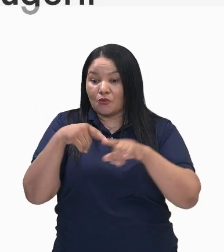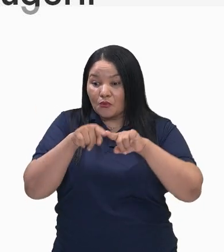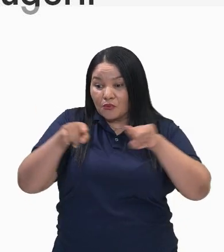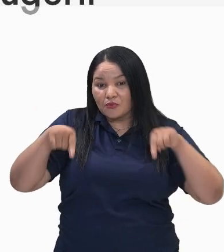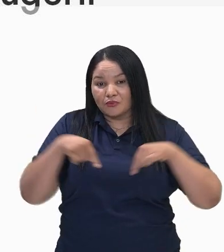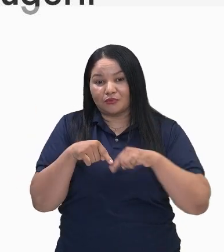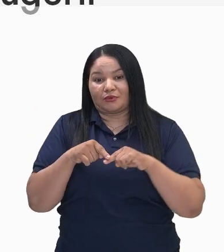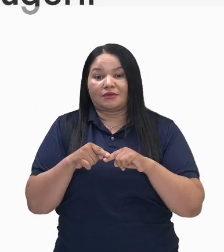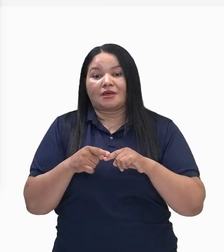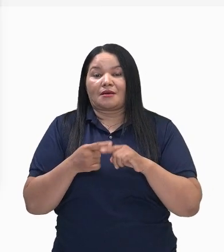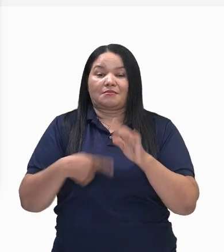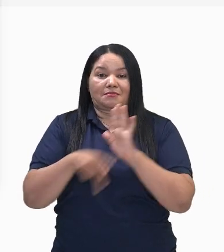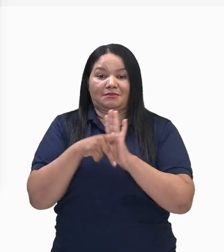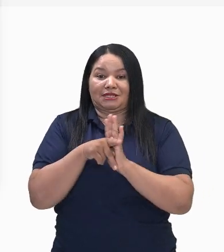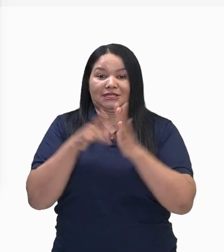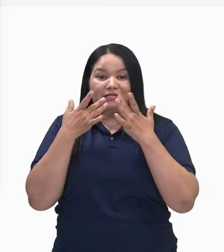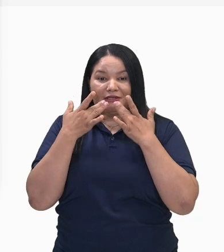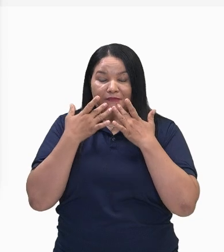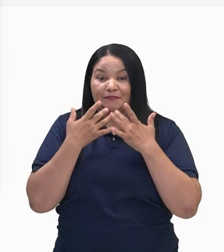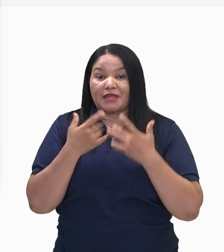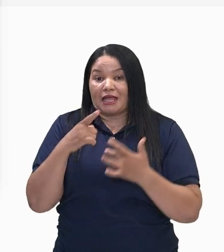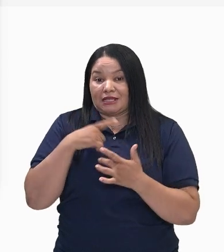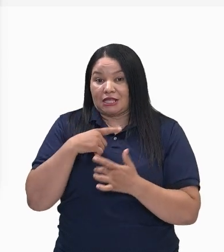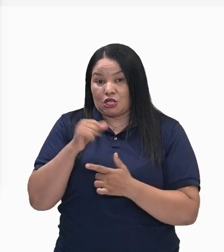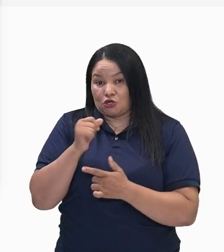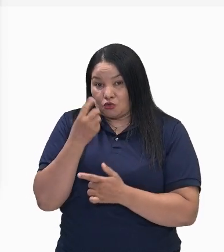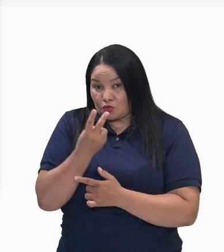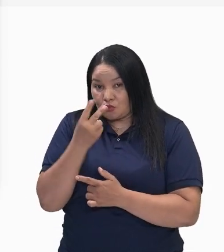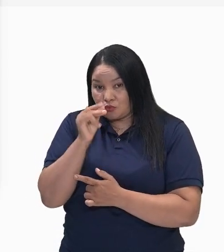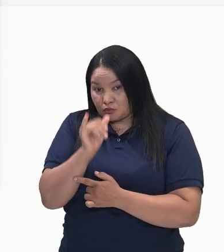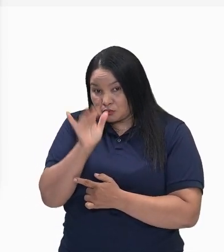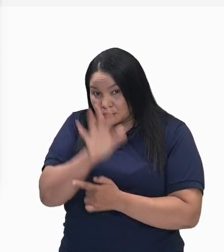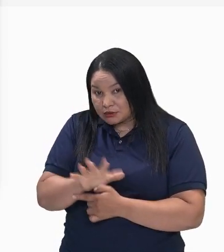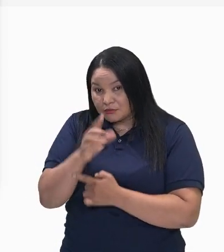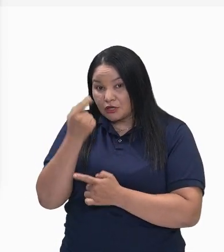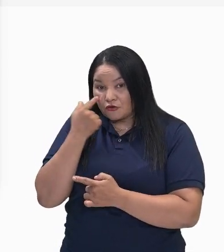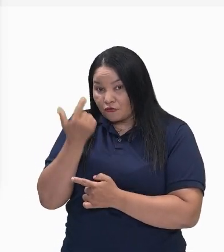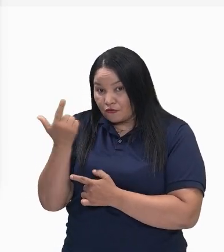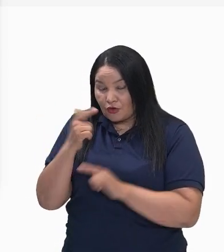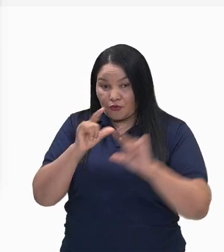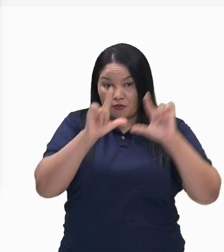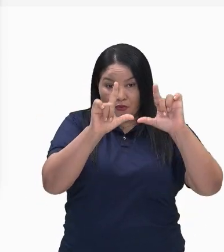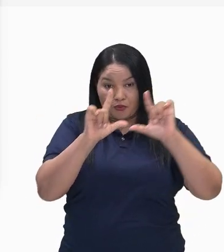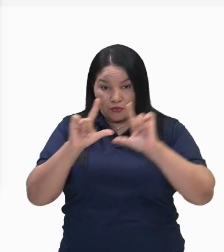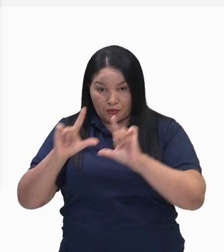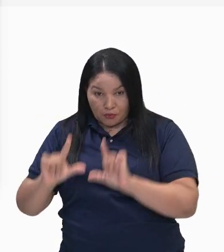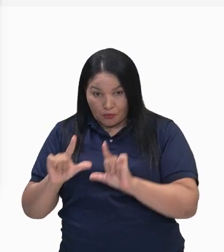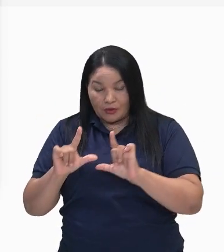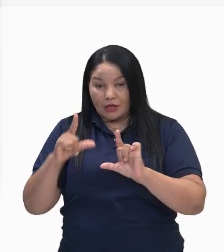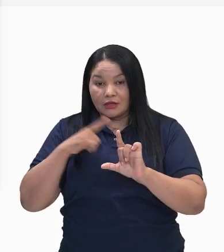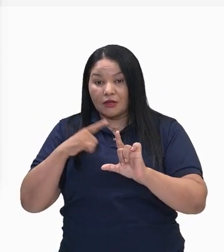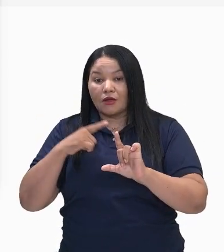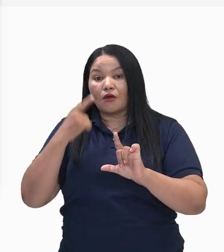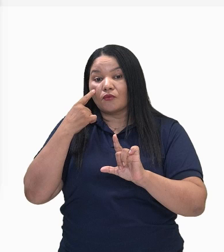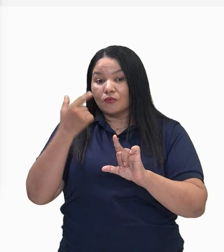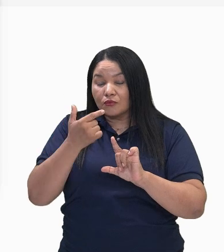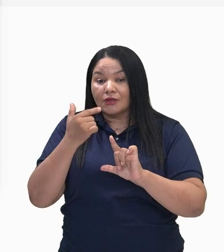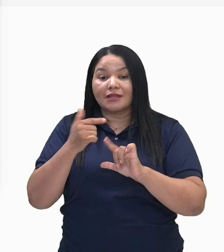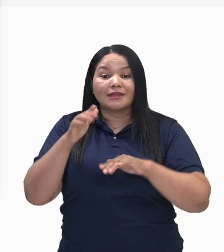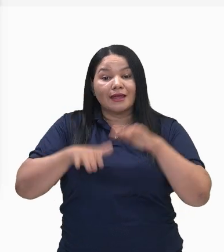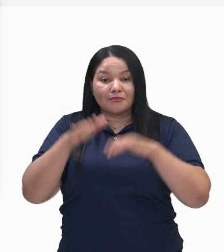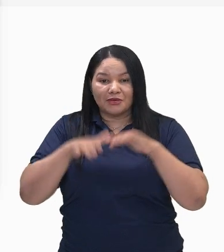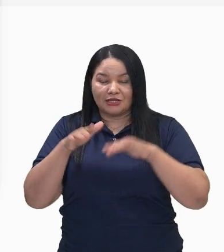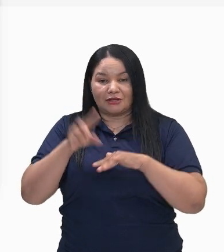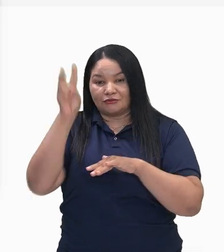simbólico da peça. Eu trouxe duas imagens aí para vocês observarem que, conforme o cenário, ele